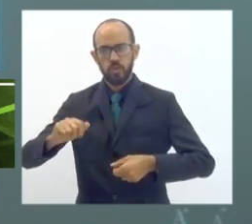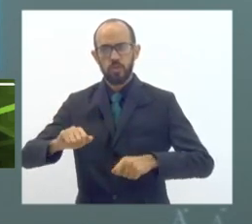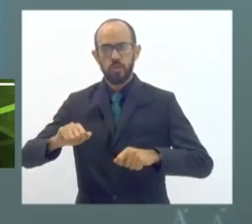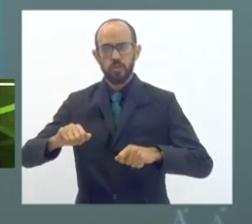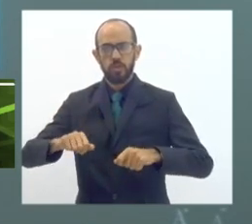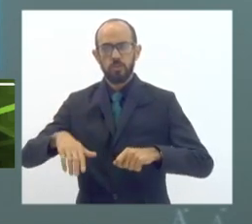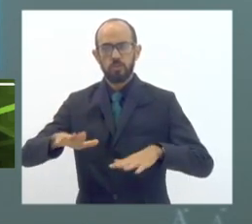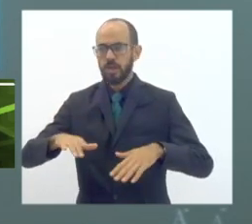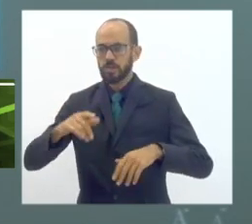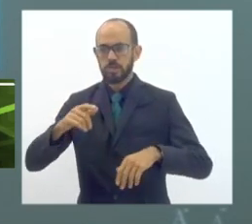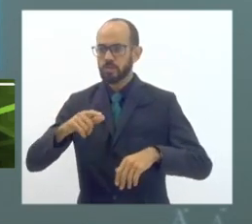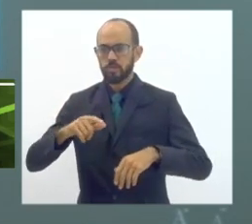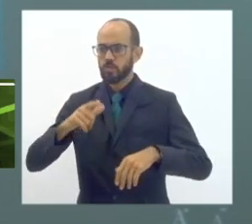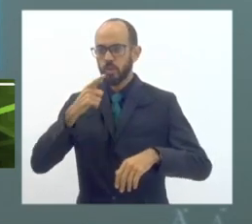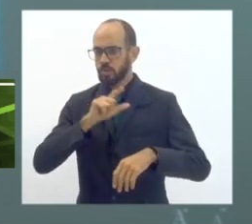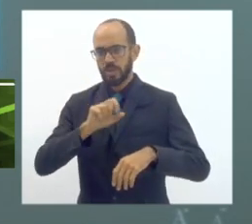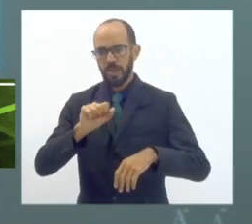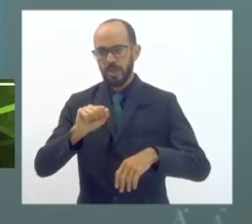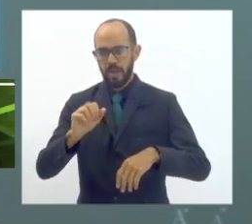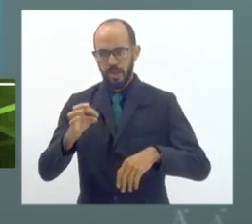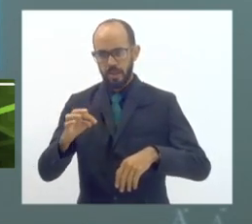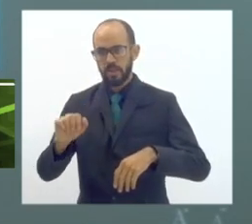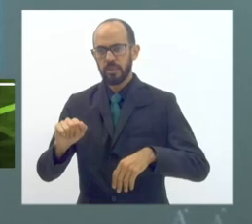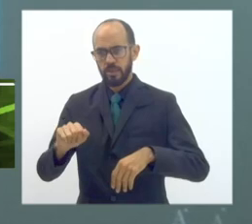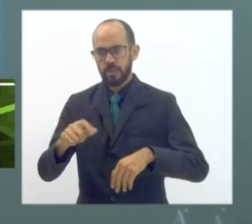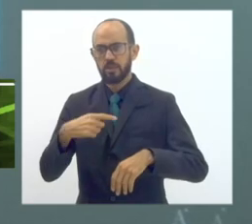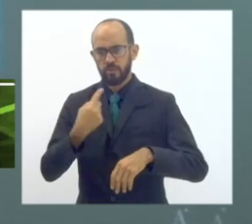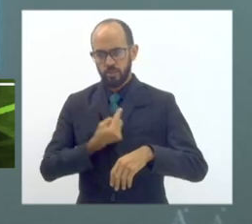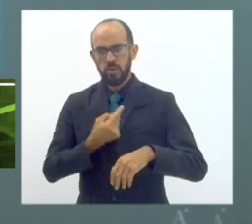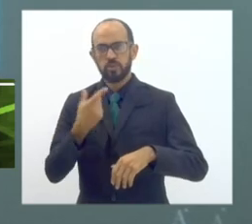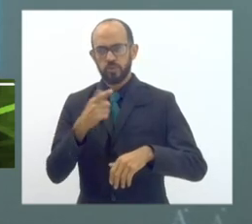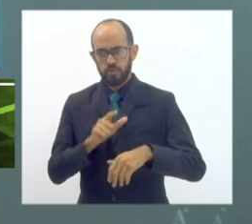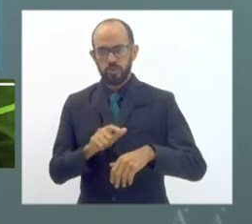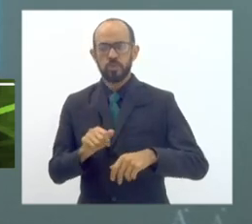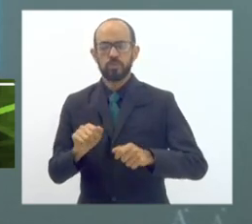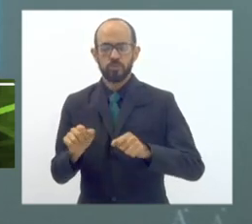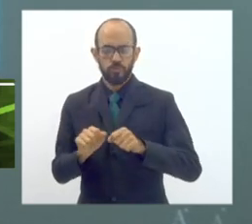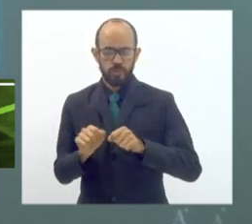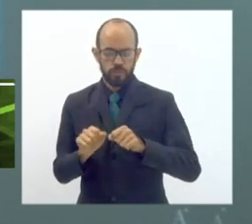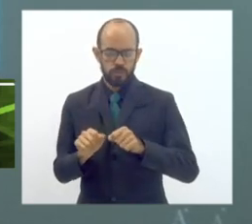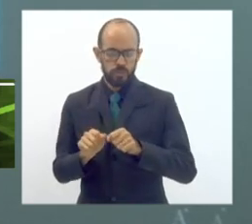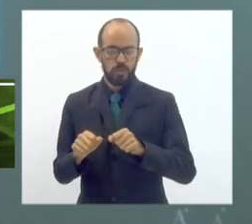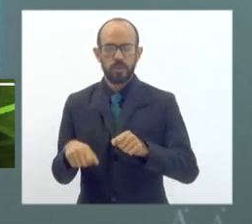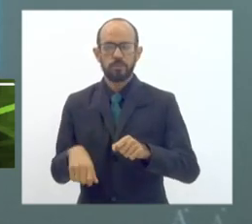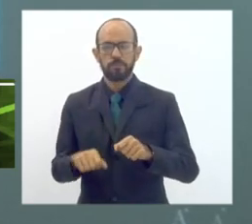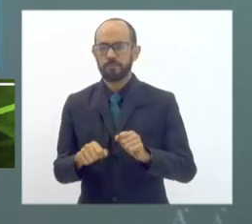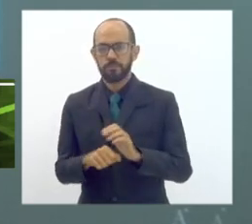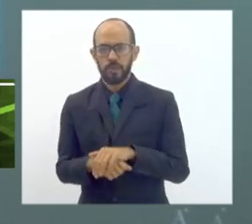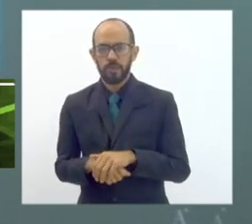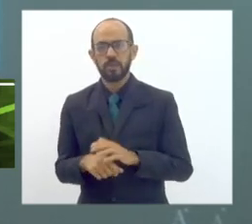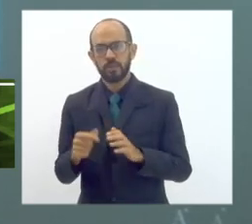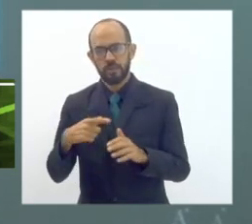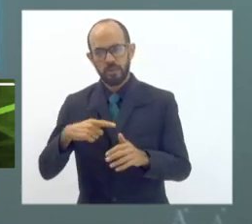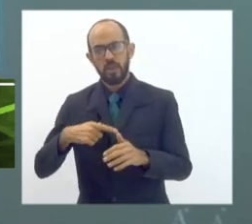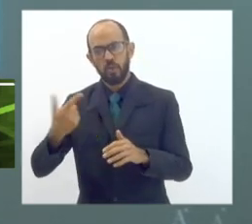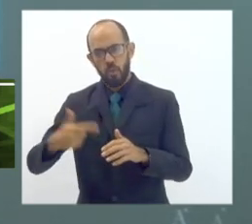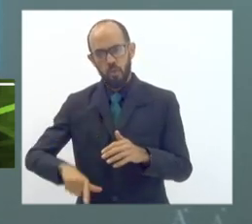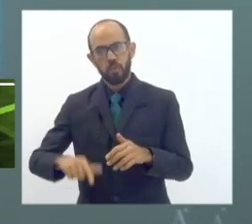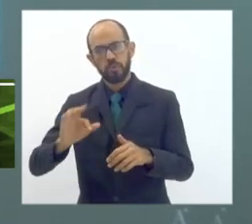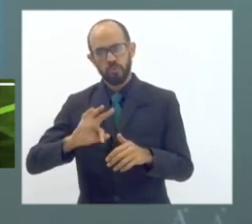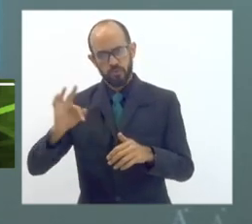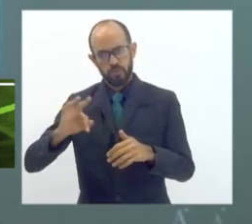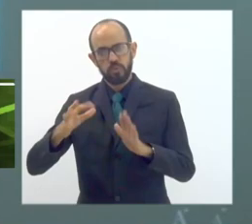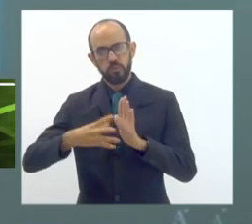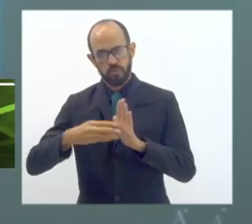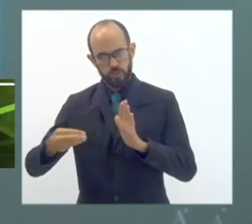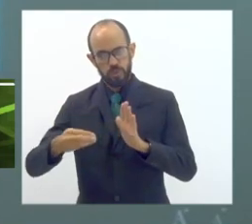emenda e não tem a ata. Isso a gente tem mais algumas atas que a gente está aí formatando licitações marcadas. Está ali a Paulinha,